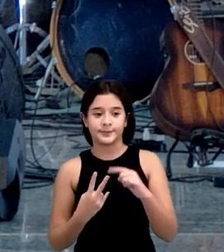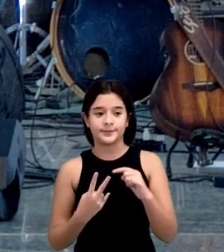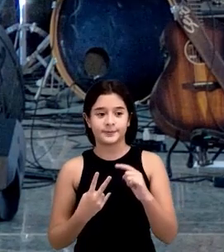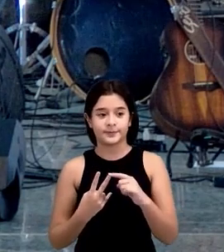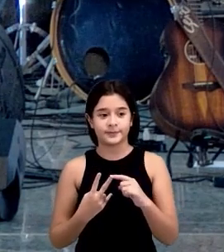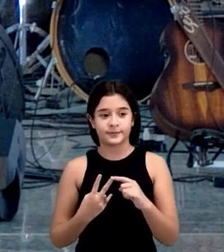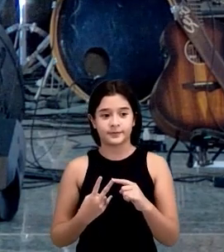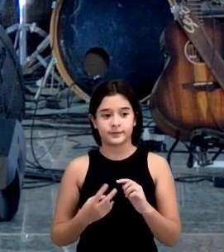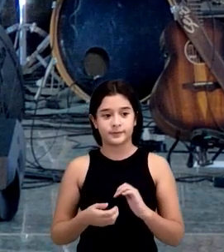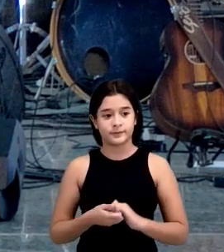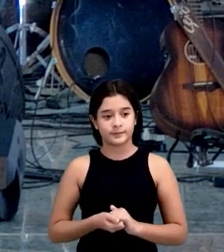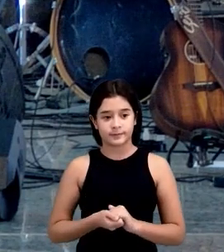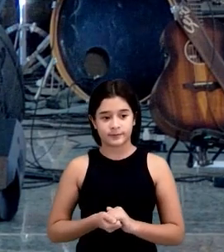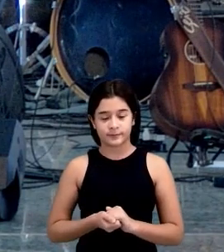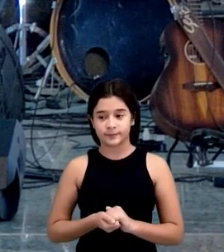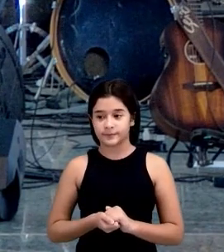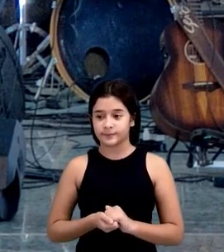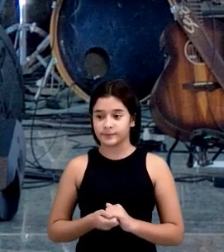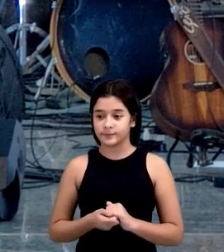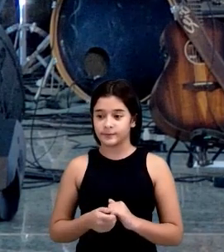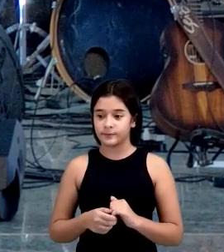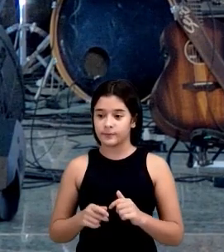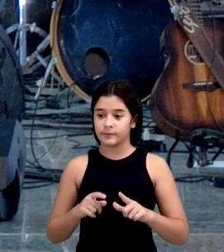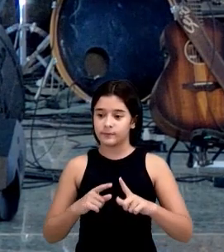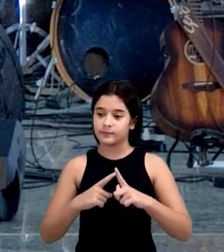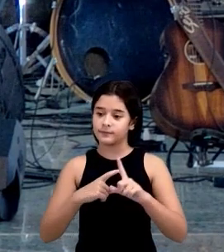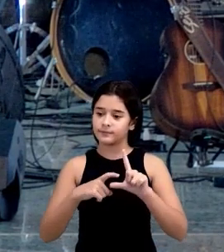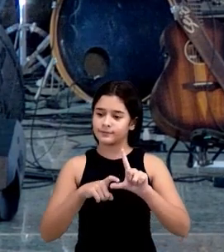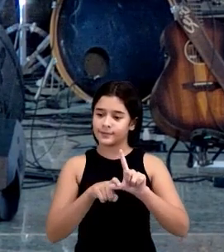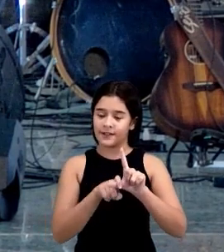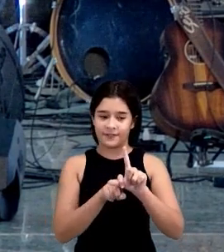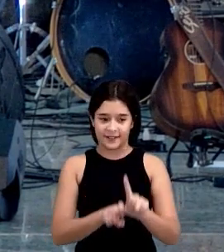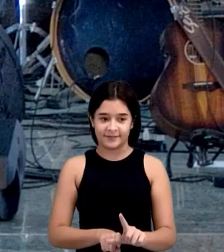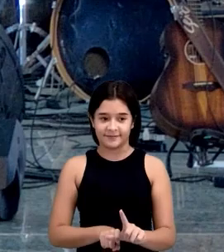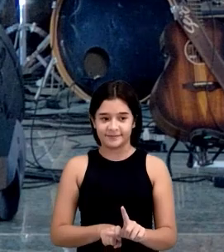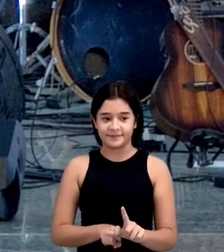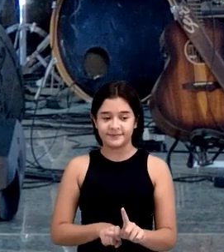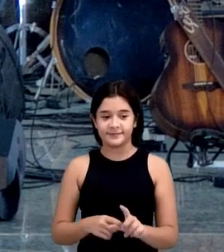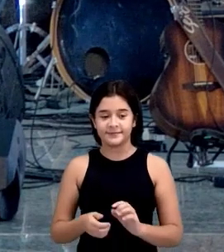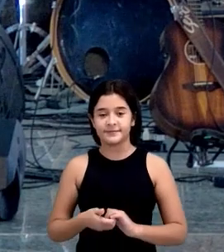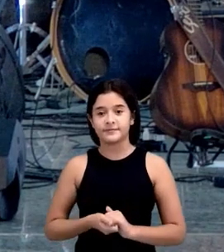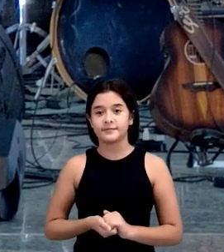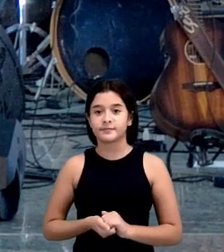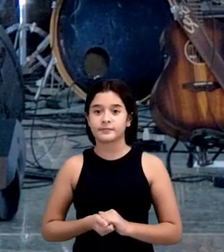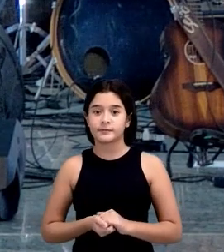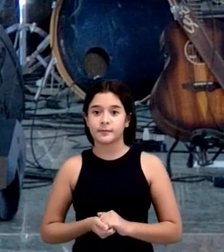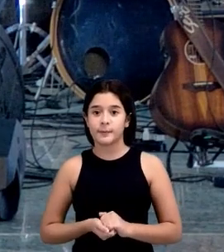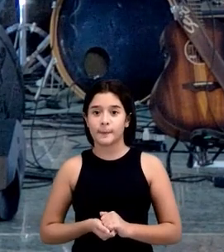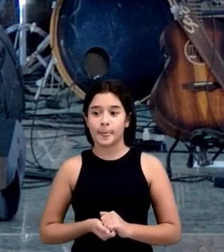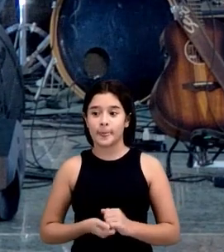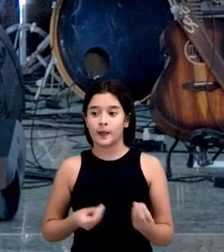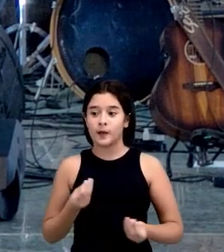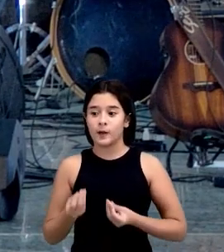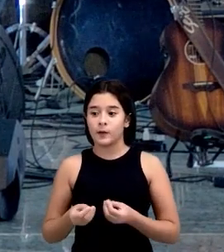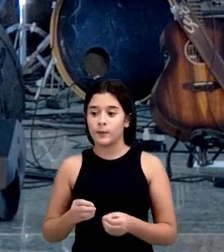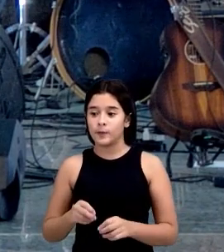promoção dessa mudança, certo? E saindo do sal que causa a diferença, ele vai dizer que vocês são o